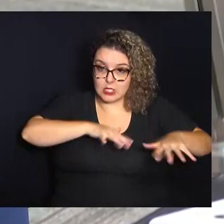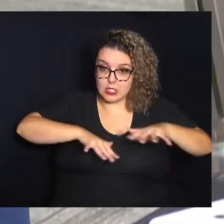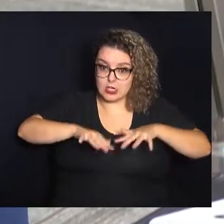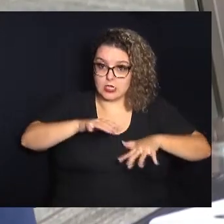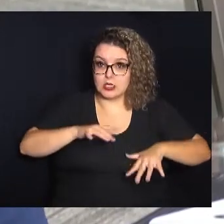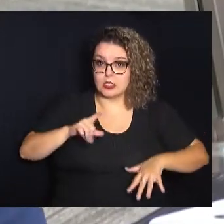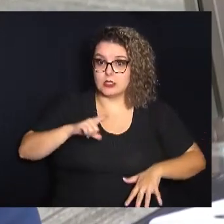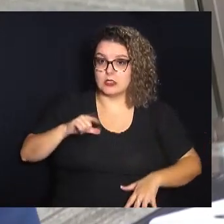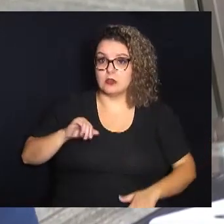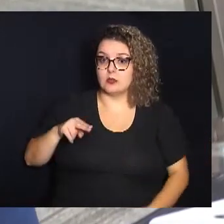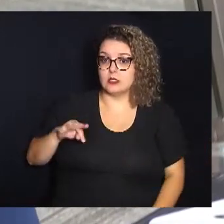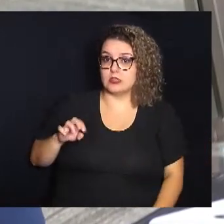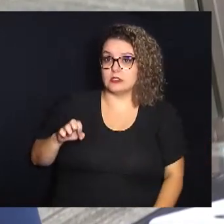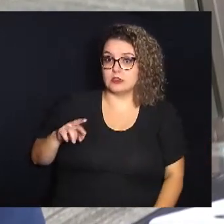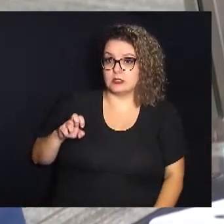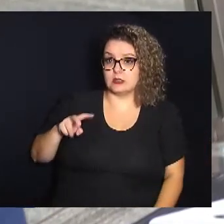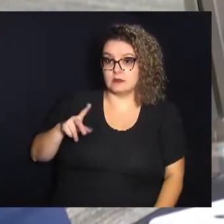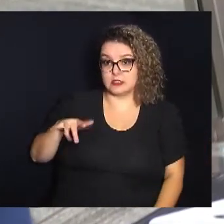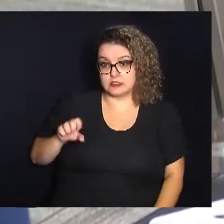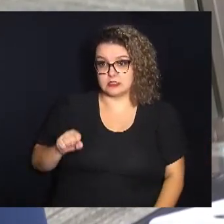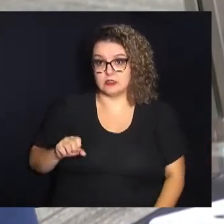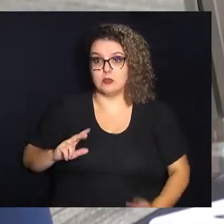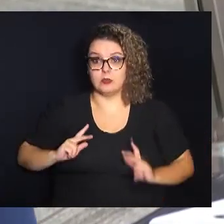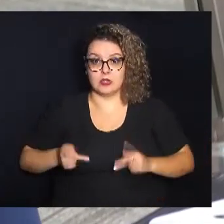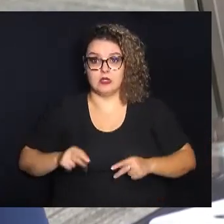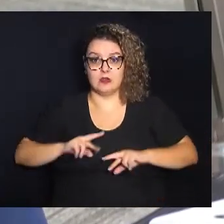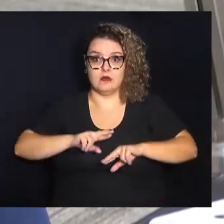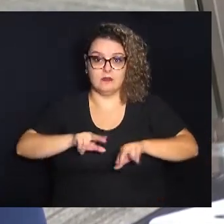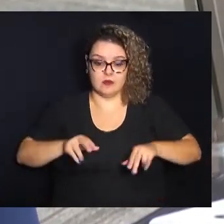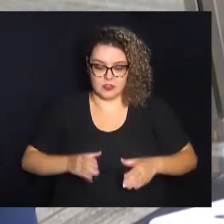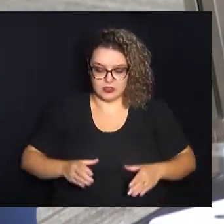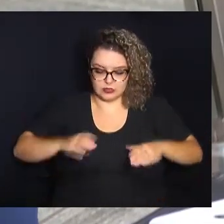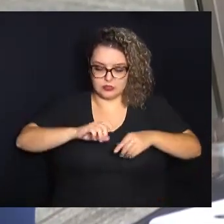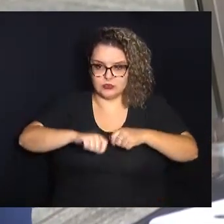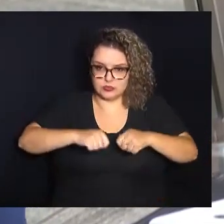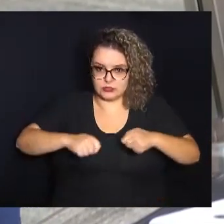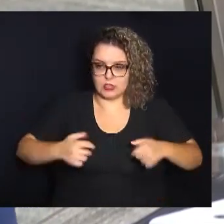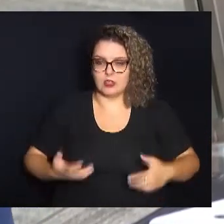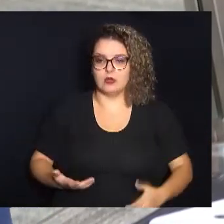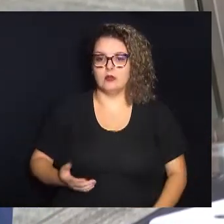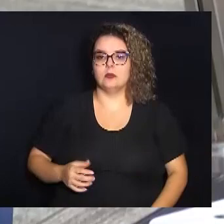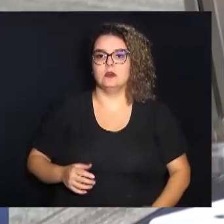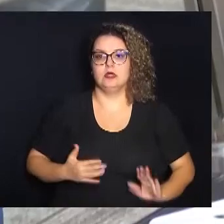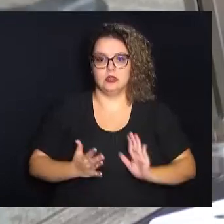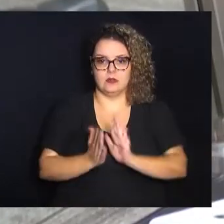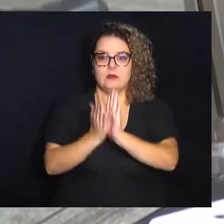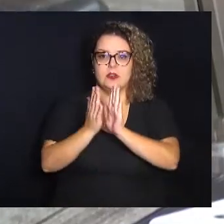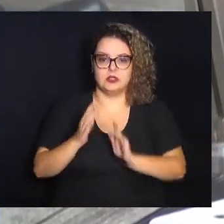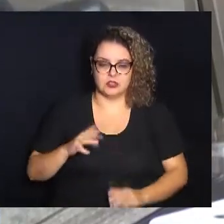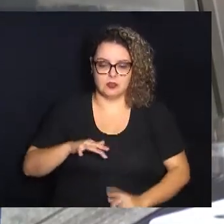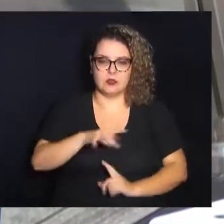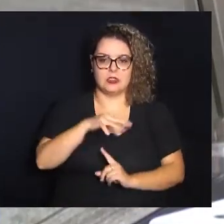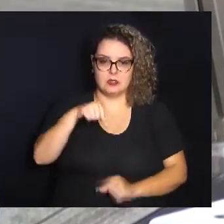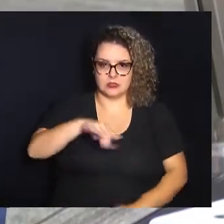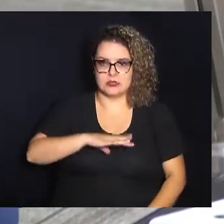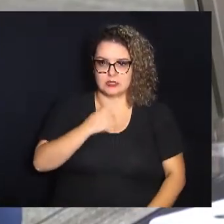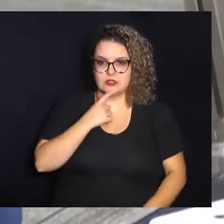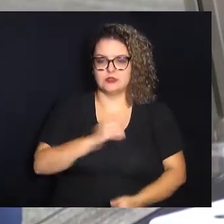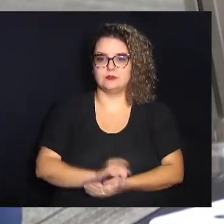situação, porque tem uma intervenção humana ali, vários sacos, enfim. E depois é encaminhar isso junto à frente ambiental aqui da cidade.